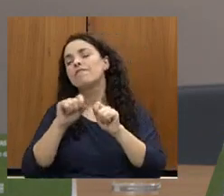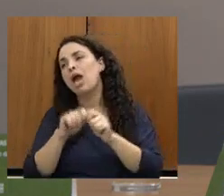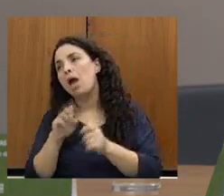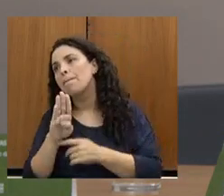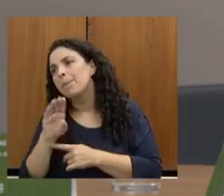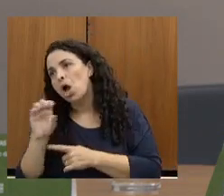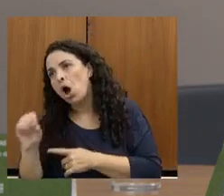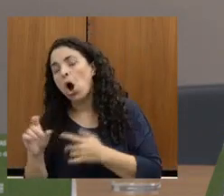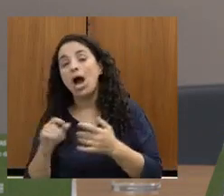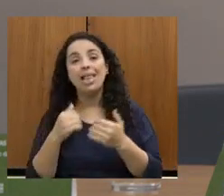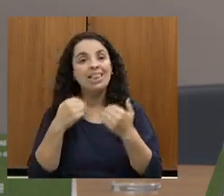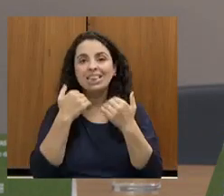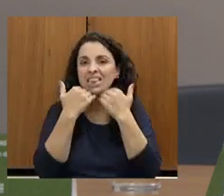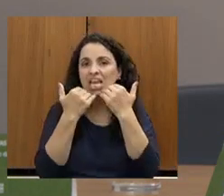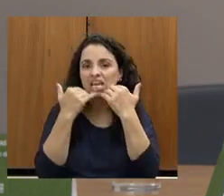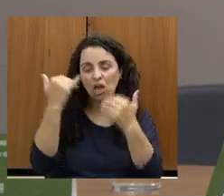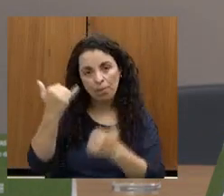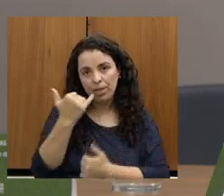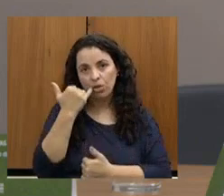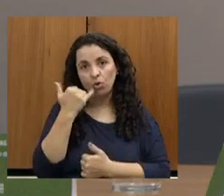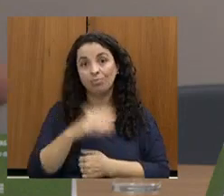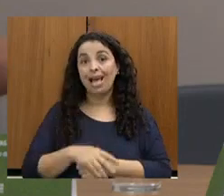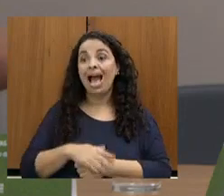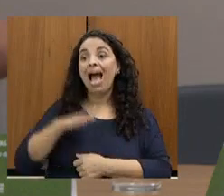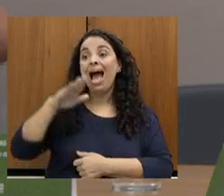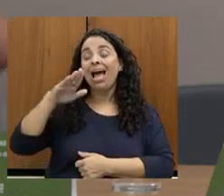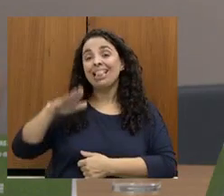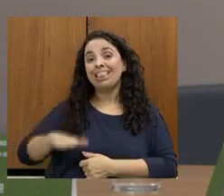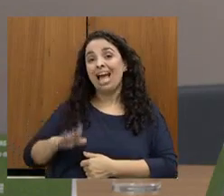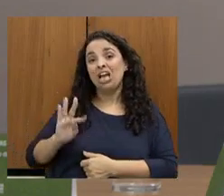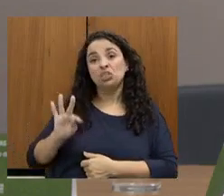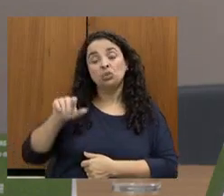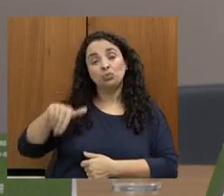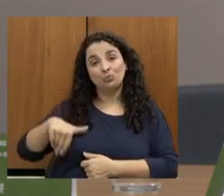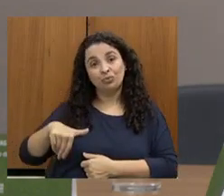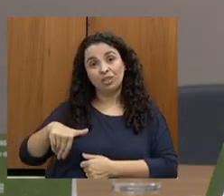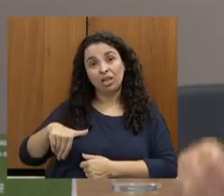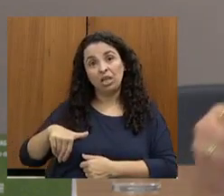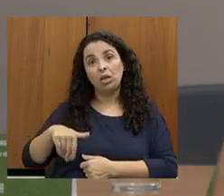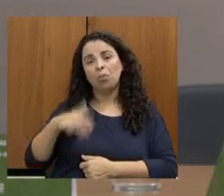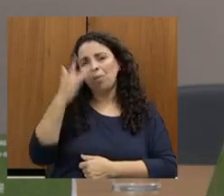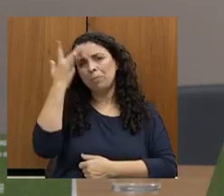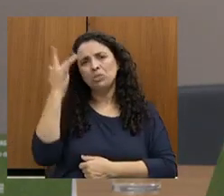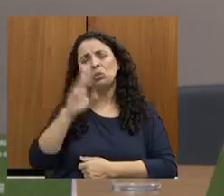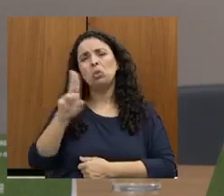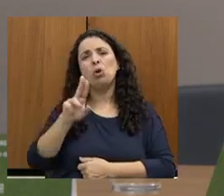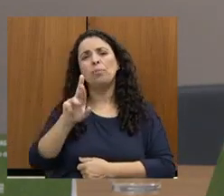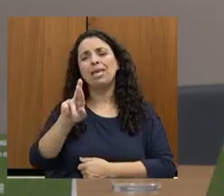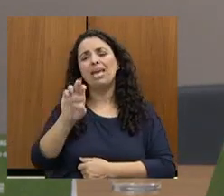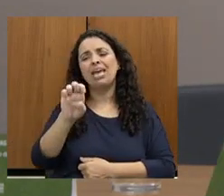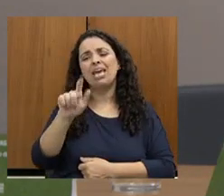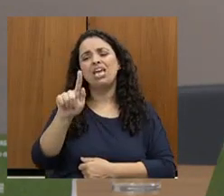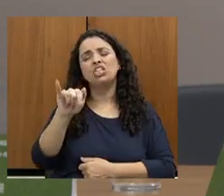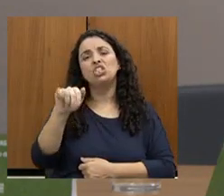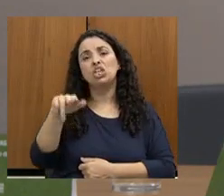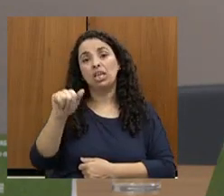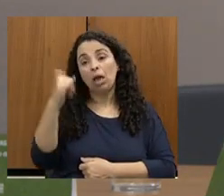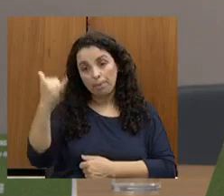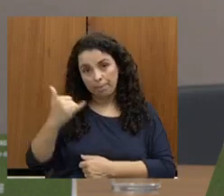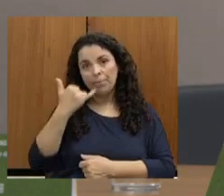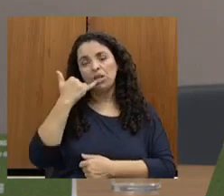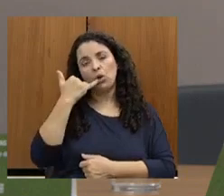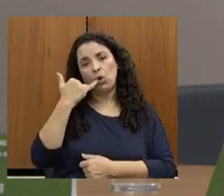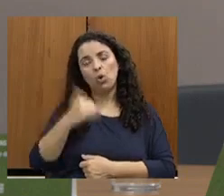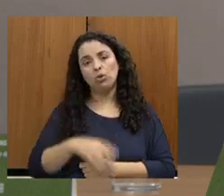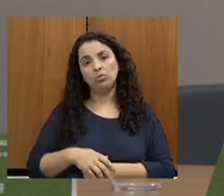Ao final da tarde, a Regina me liga, uma coordenadora de série, não tem autonomia nem poder ali dentro, me